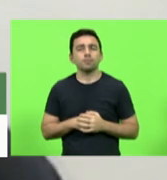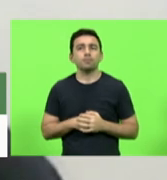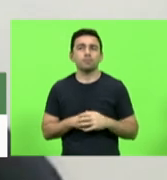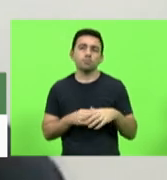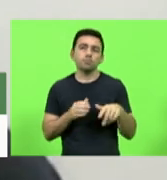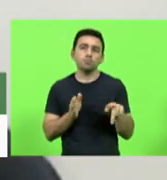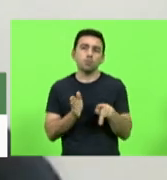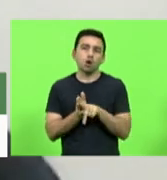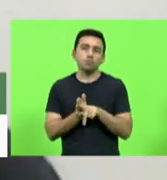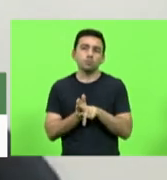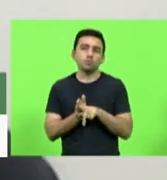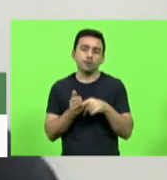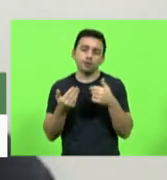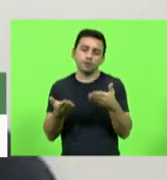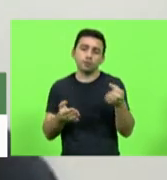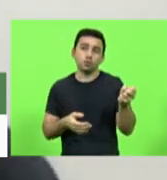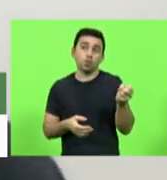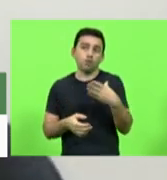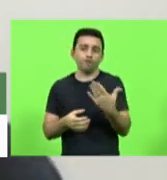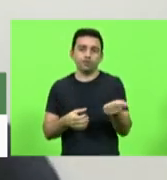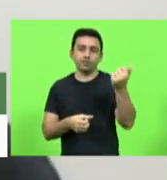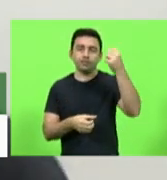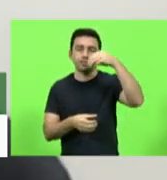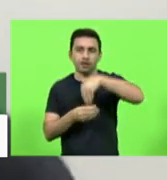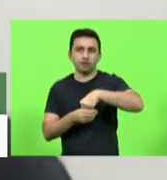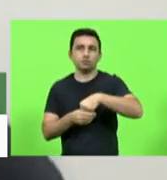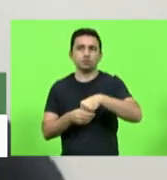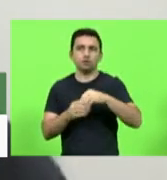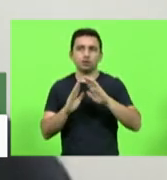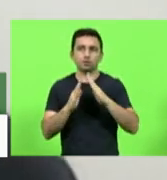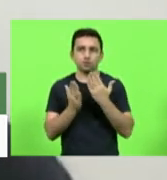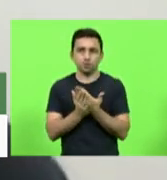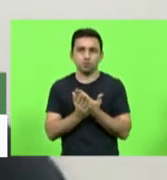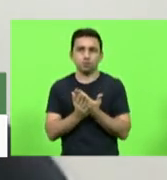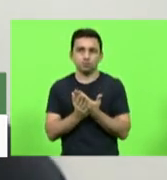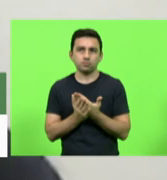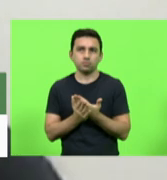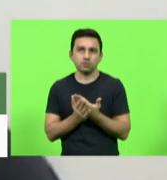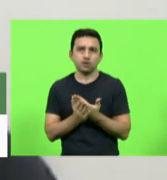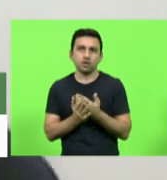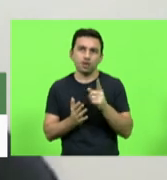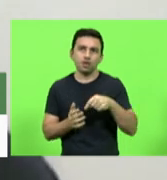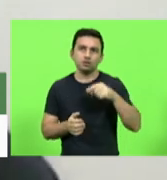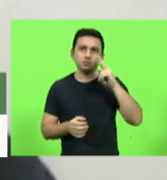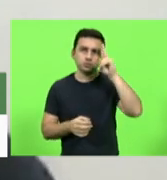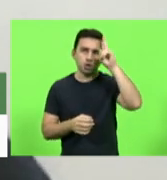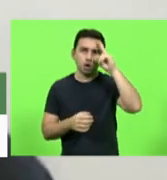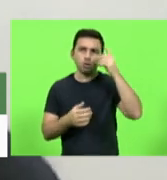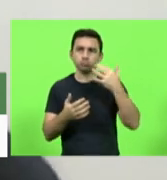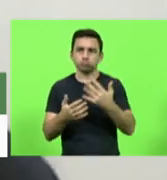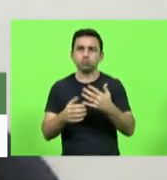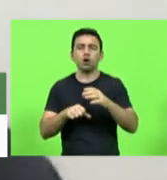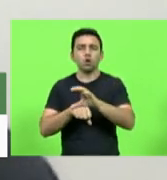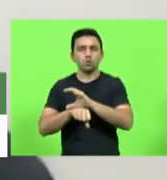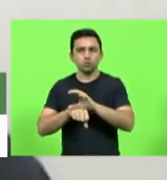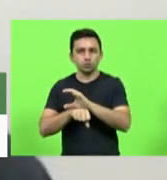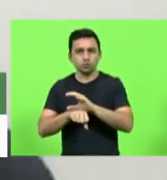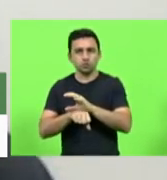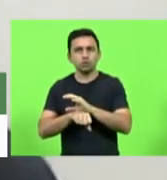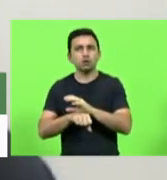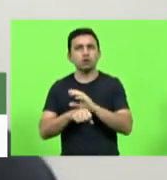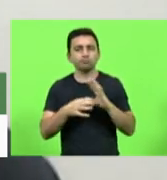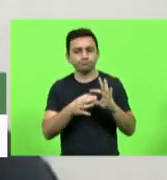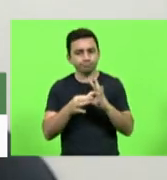desse novo agente aí na escola, né? Novo agente em termos de política, né? Em termos de história, não dá para separar a Constituição da psicologia da